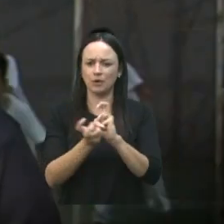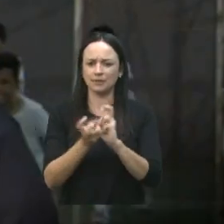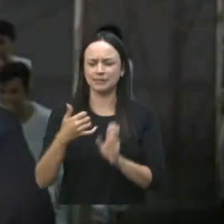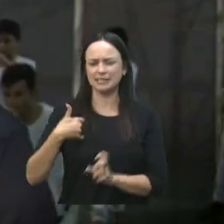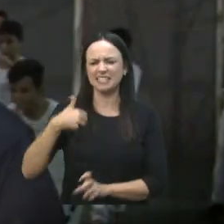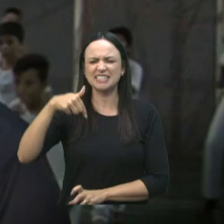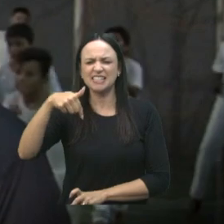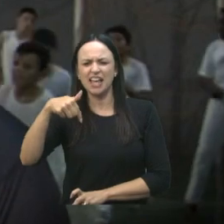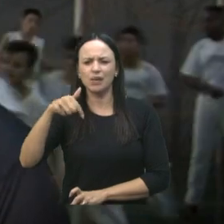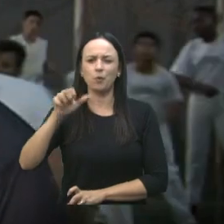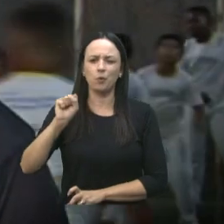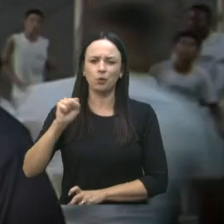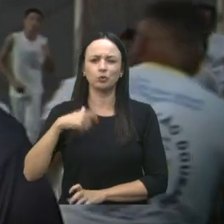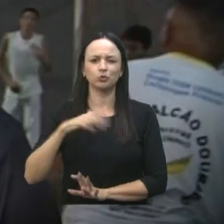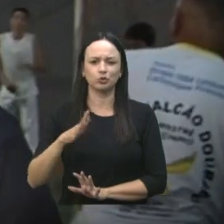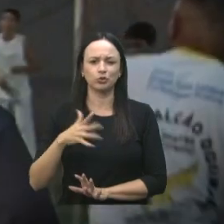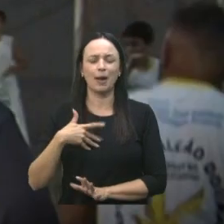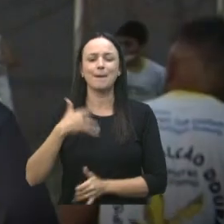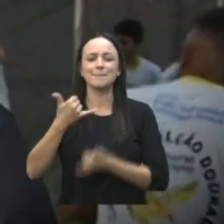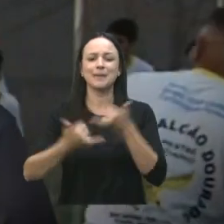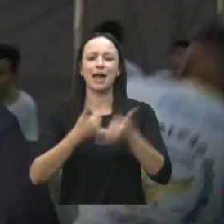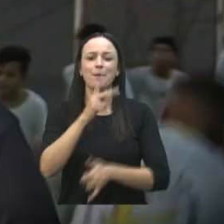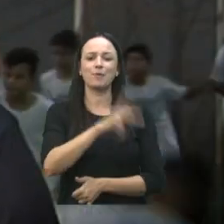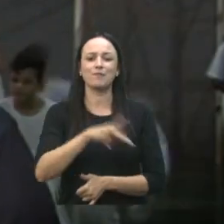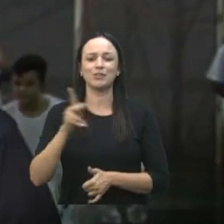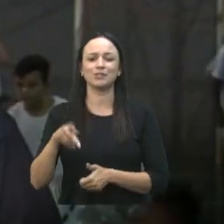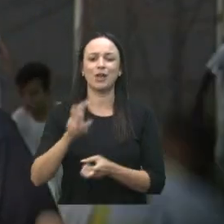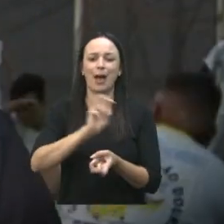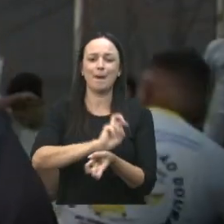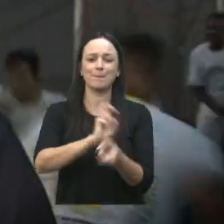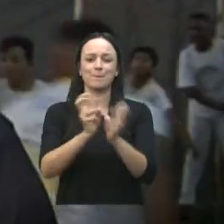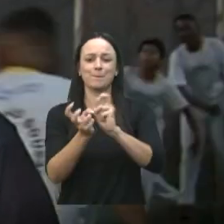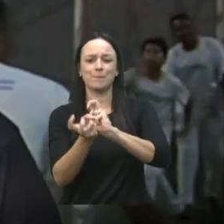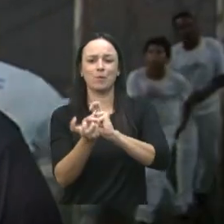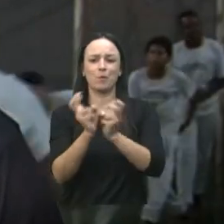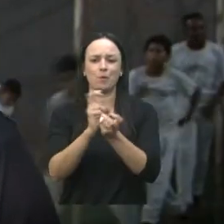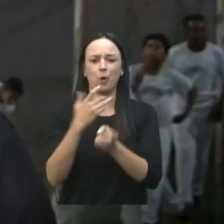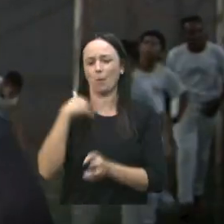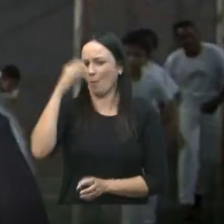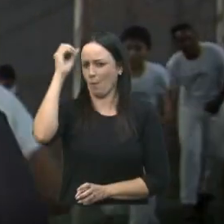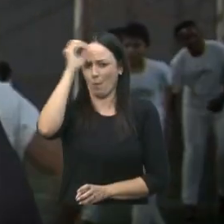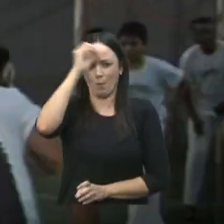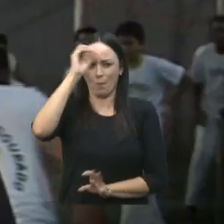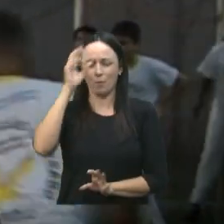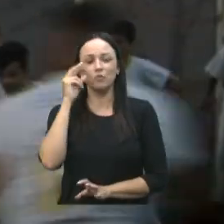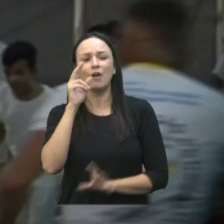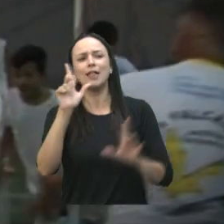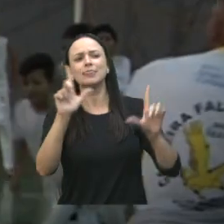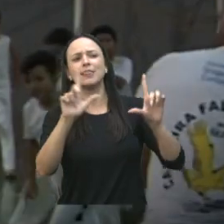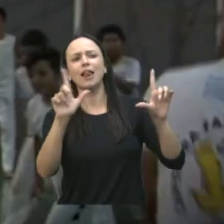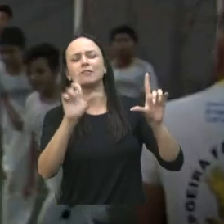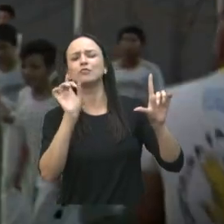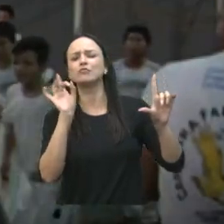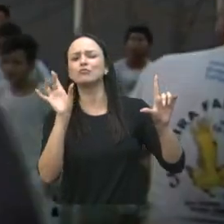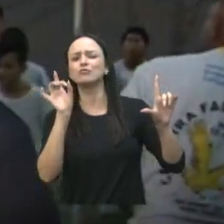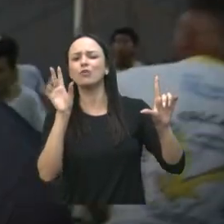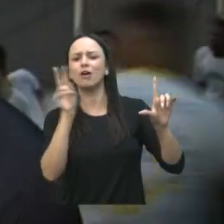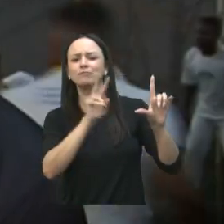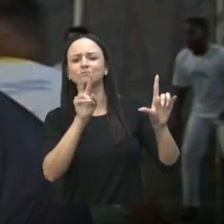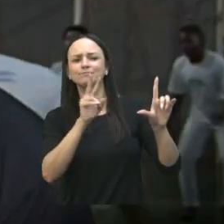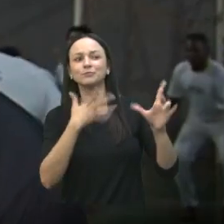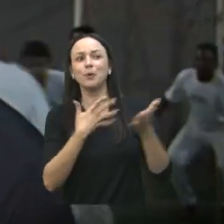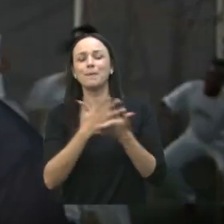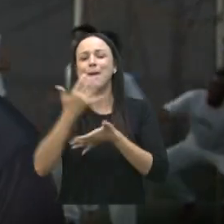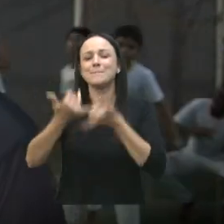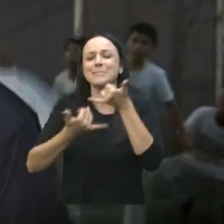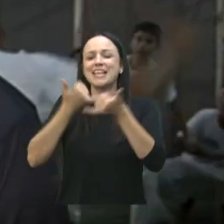anos, eu já brincava de professor de capoeira, assim, sem saber nada, só ouvia pela TV mesmo e começava a brincar. E pegava